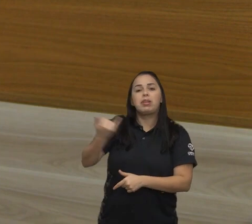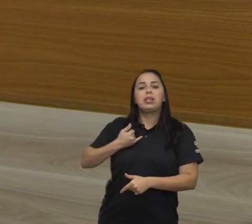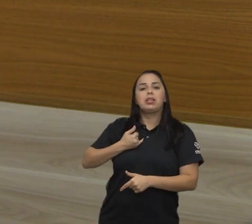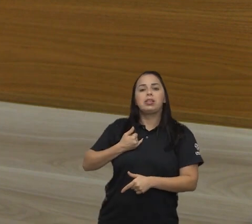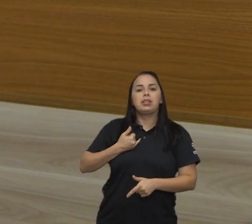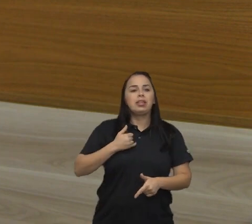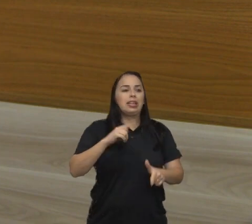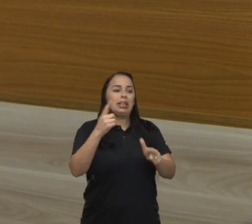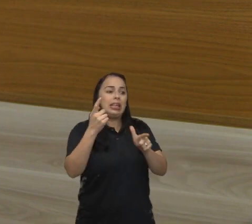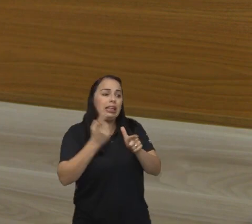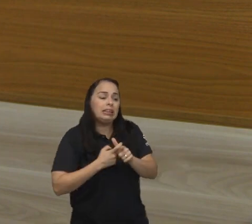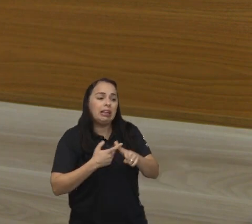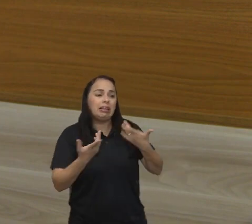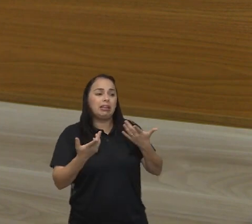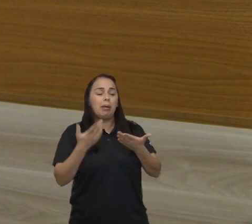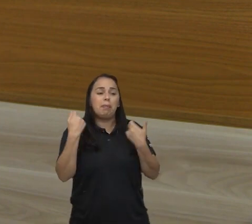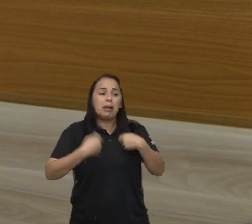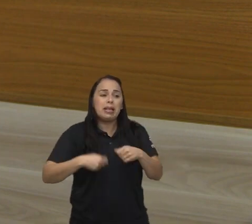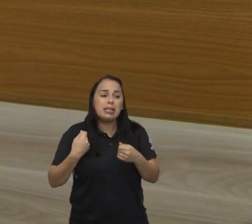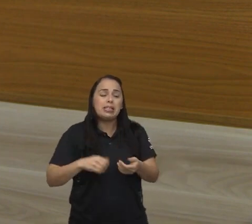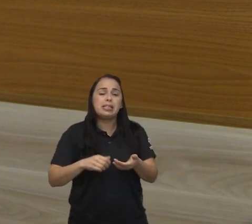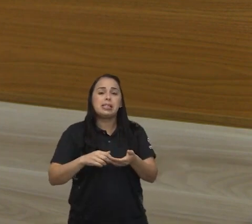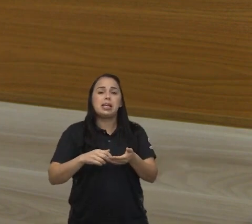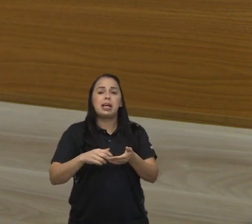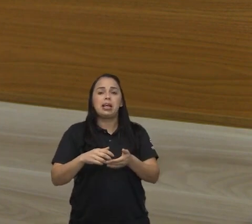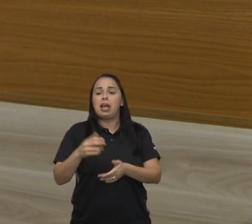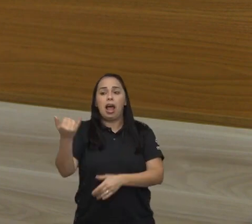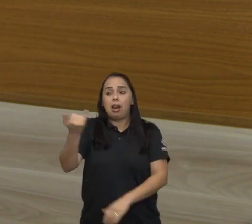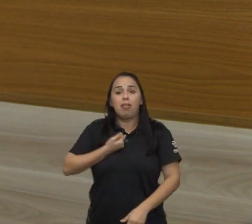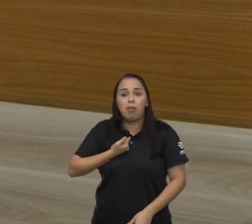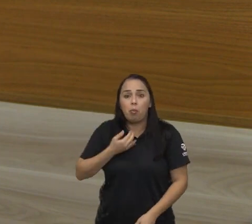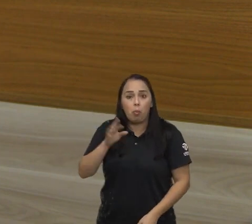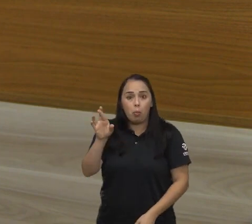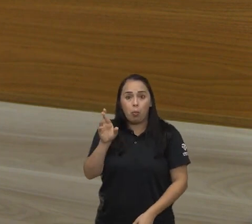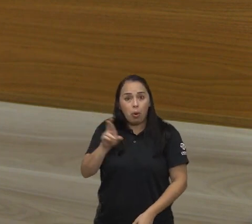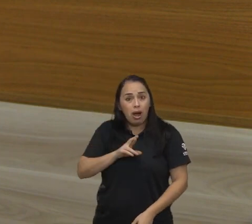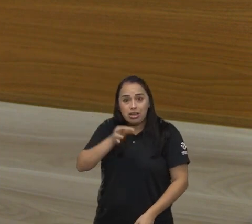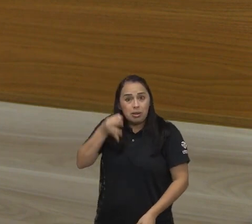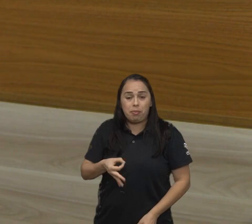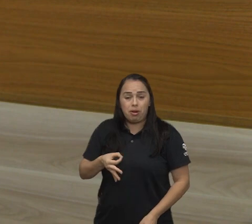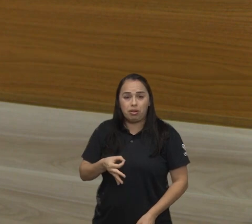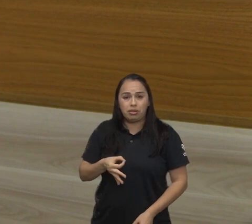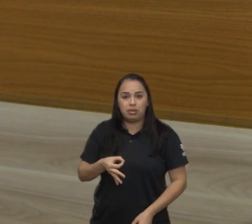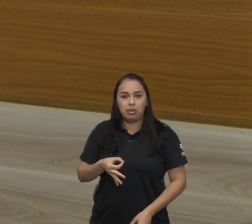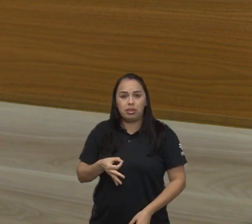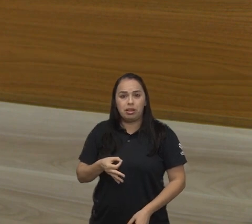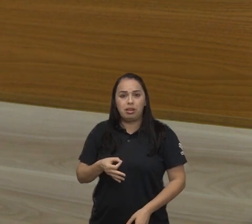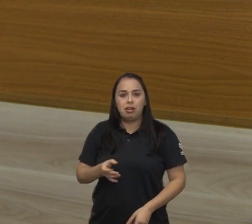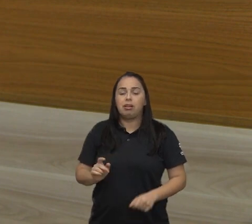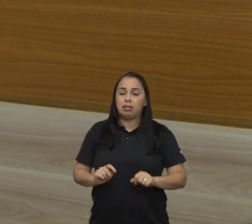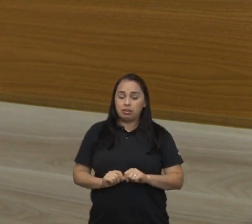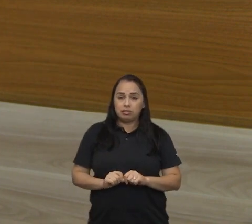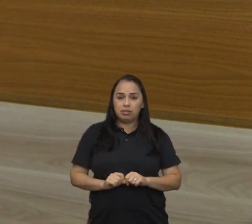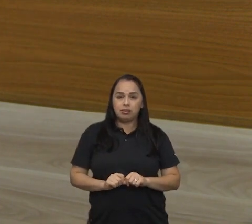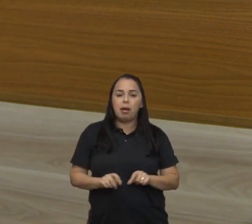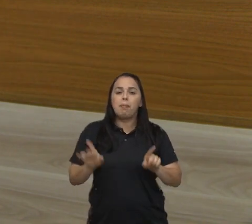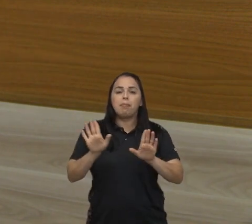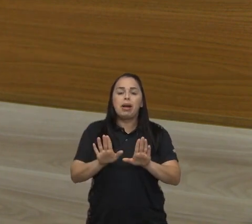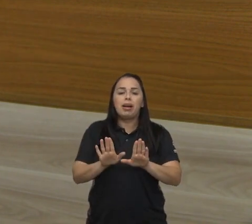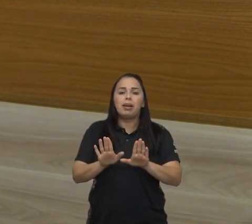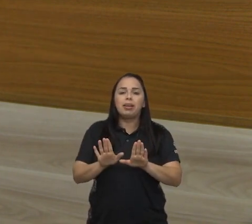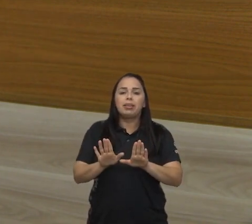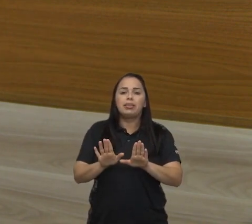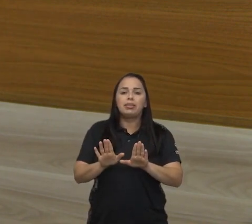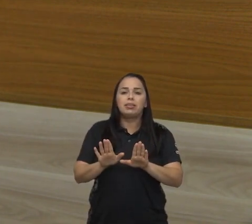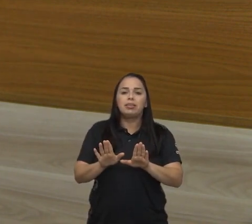orçamentária, falou que tem que fracionar, tá? Em momento nenhum ela fala em corte, mas sim em fracionamento, mas o